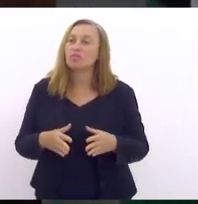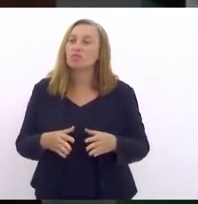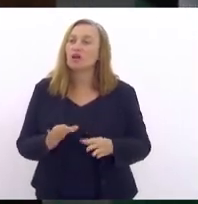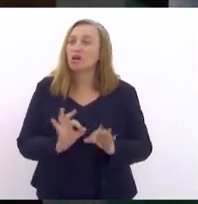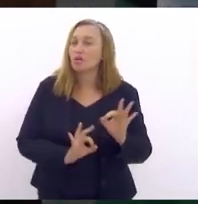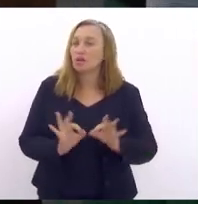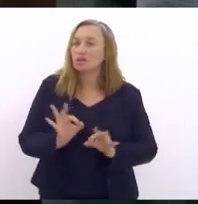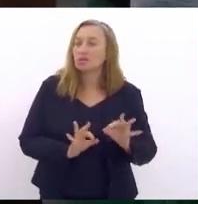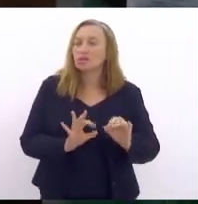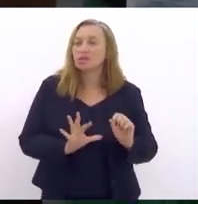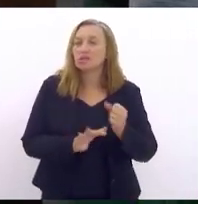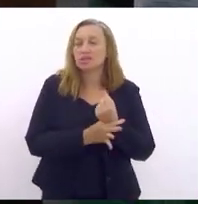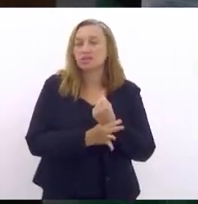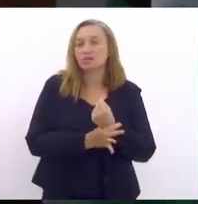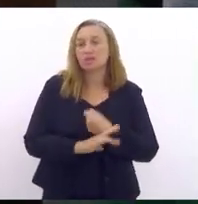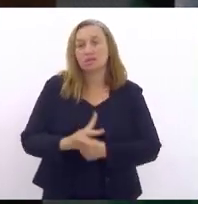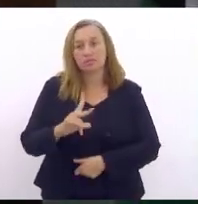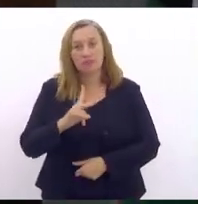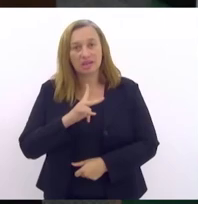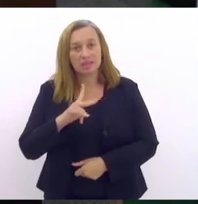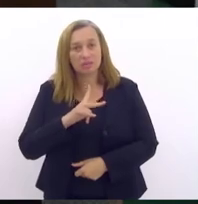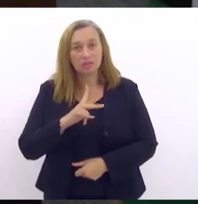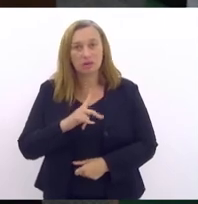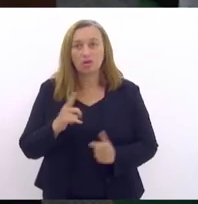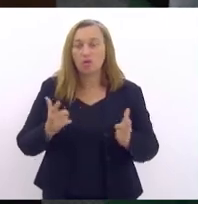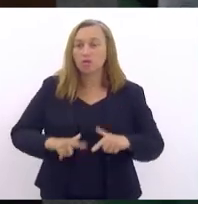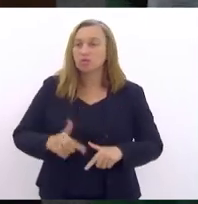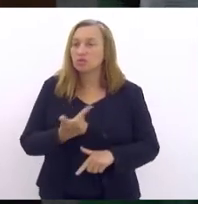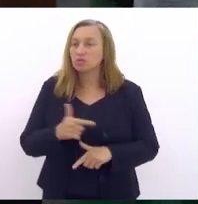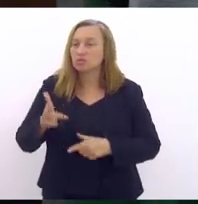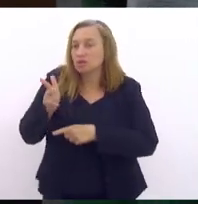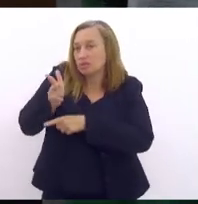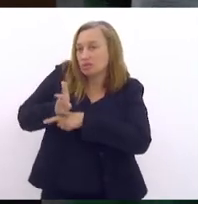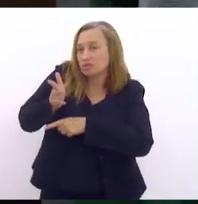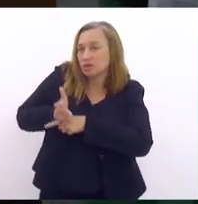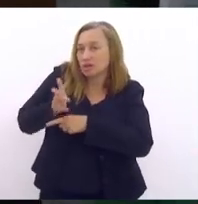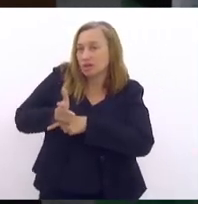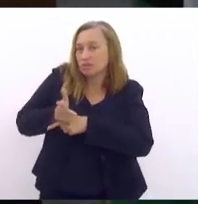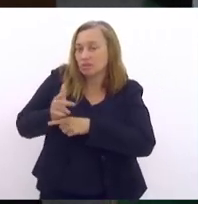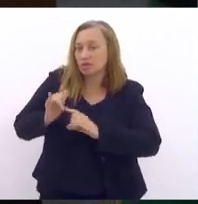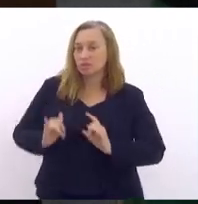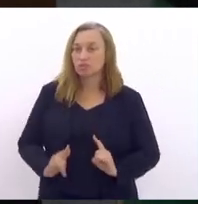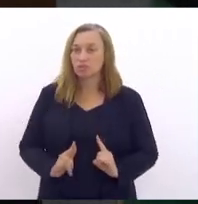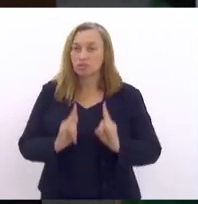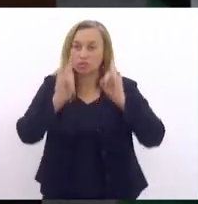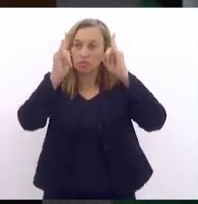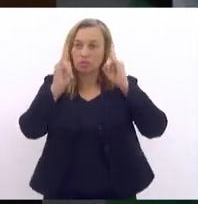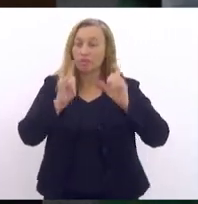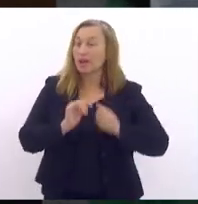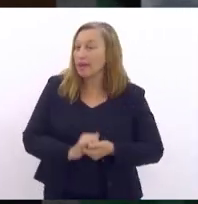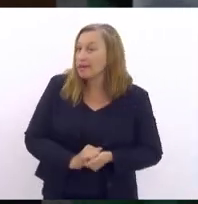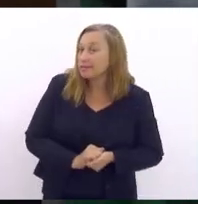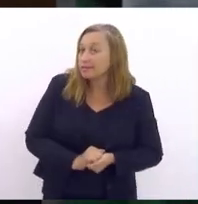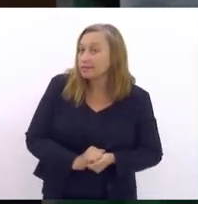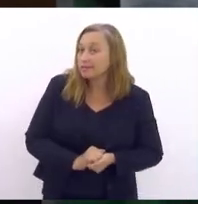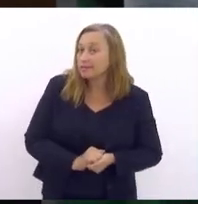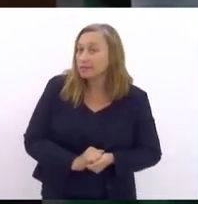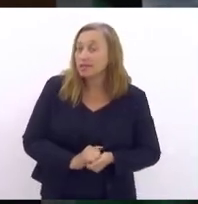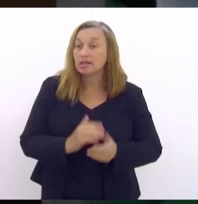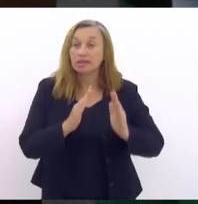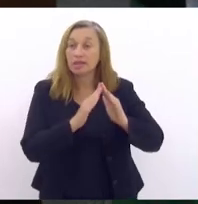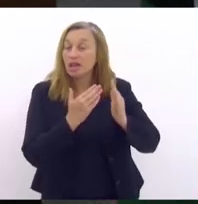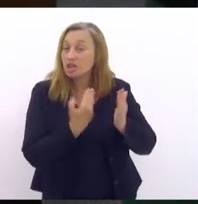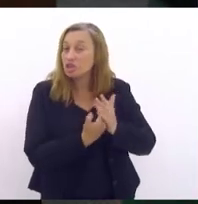que é o da segurança privada, onde não há uma câmara, há uma câmara no prédio, há uma câmara na frente da